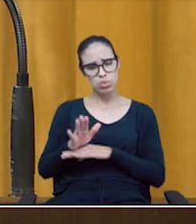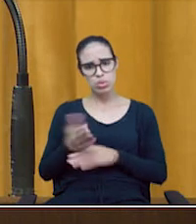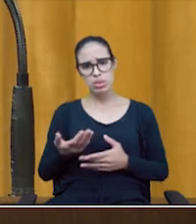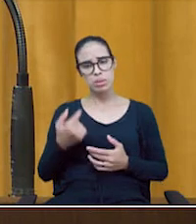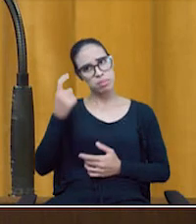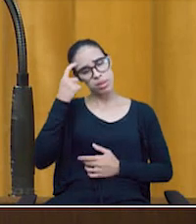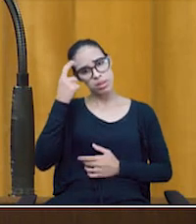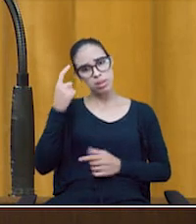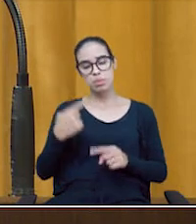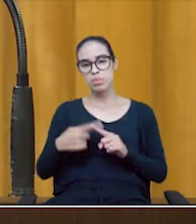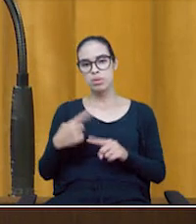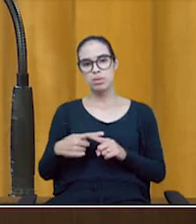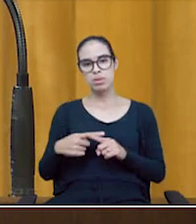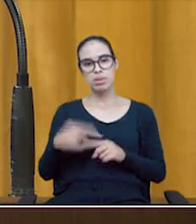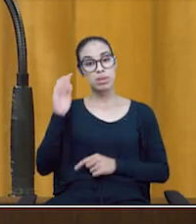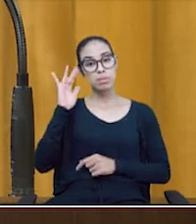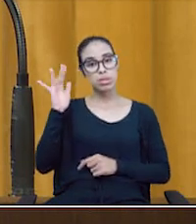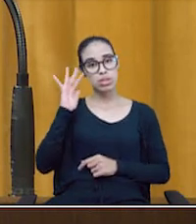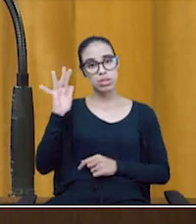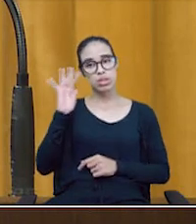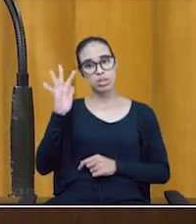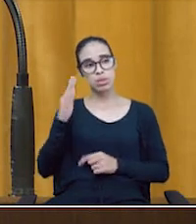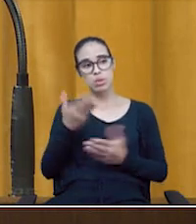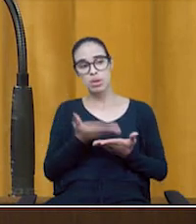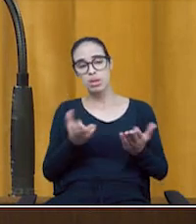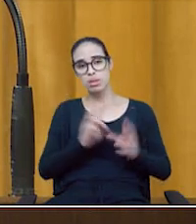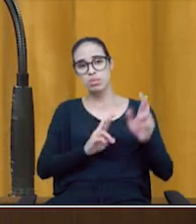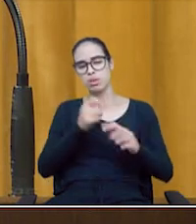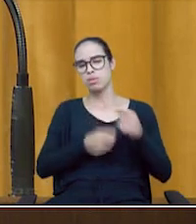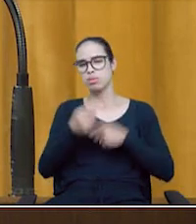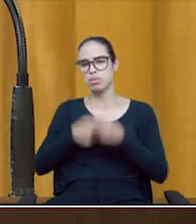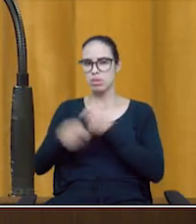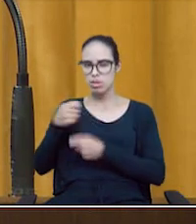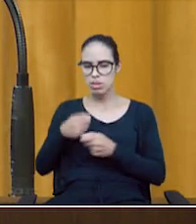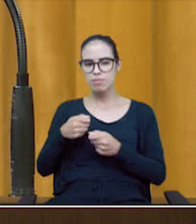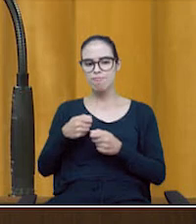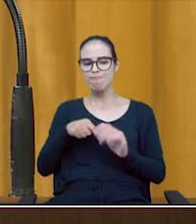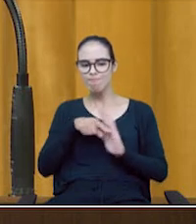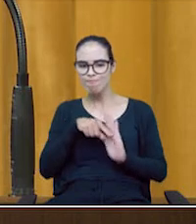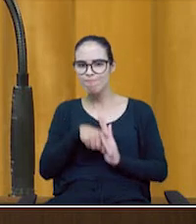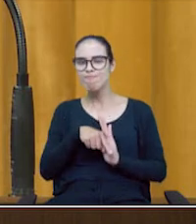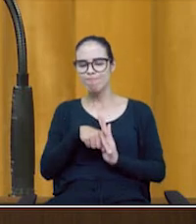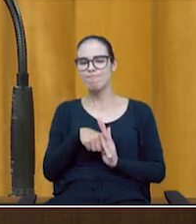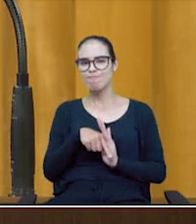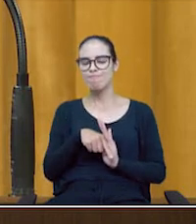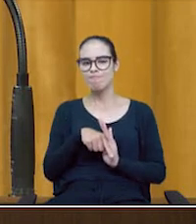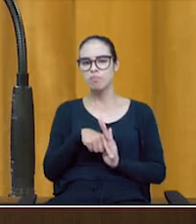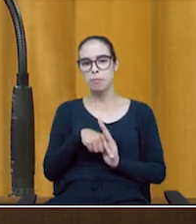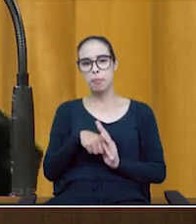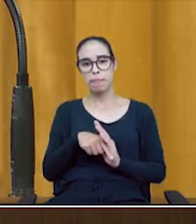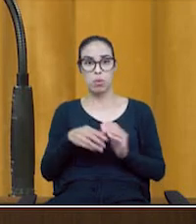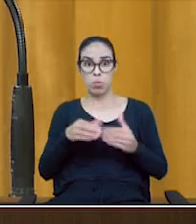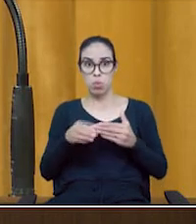porque imagino os administradores tendo essa constatação e como fazer concurso para ter médico,